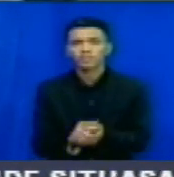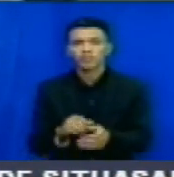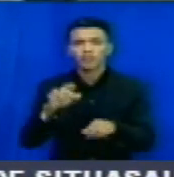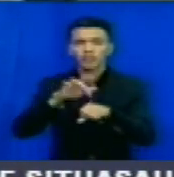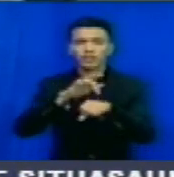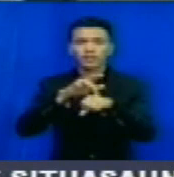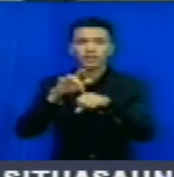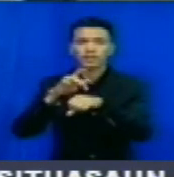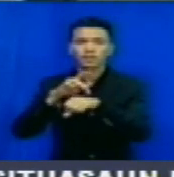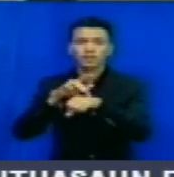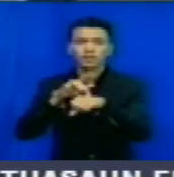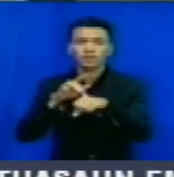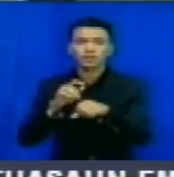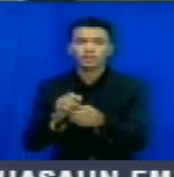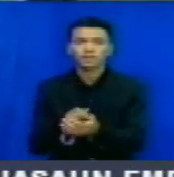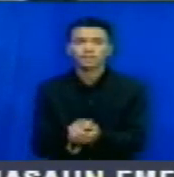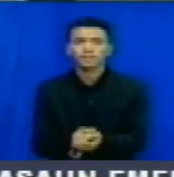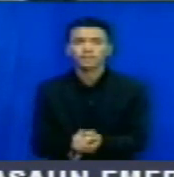hadat